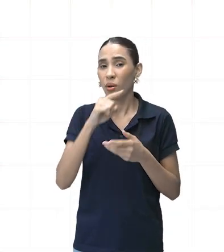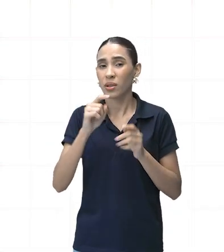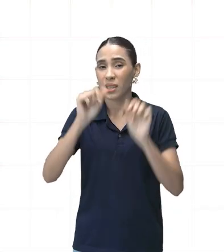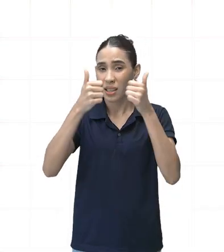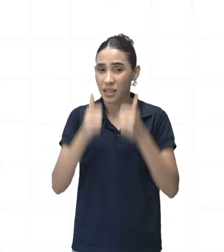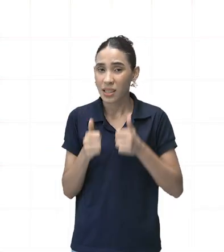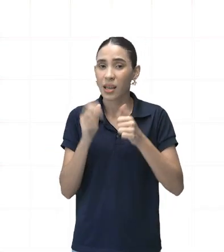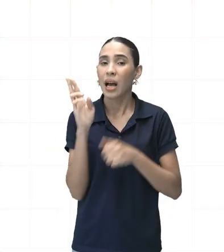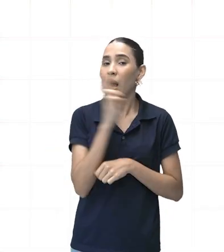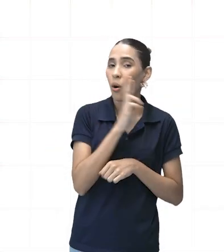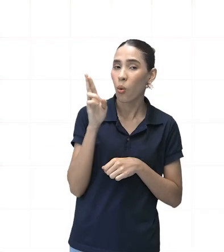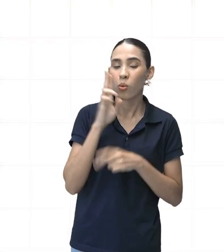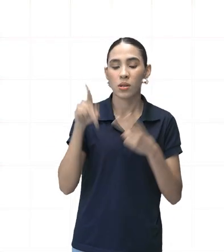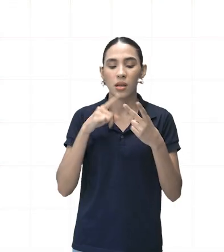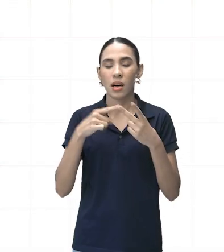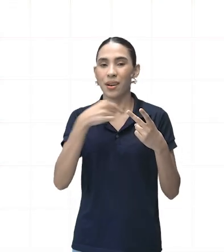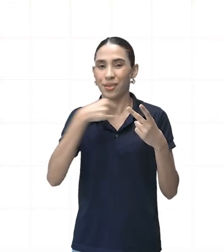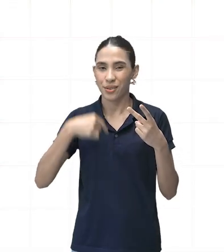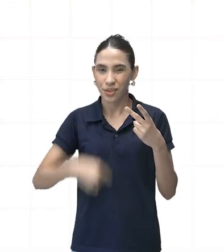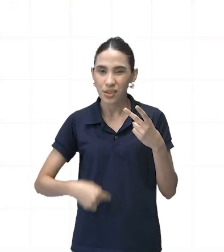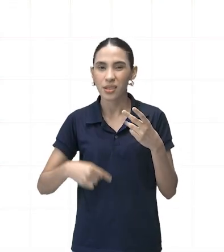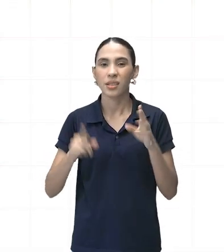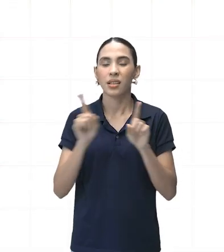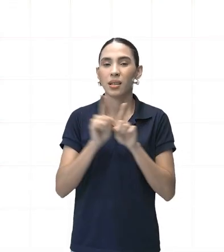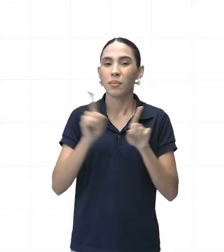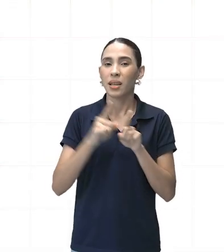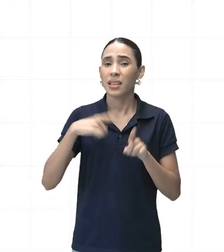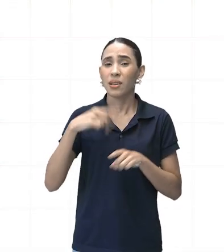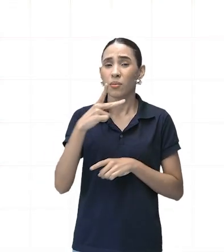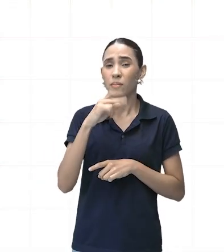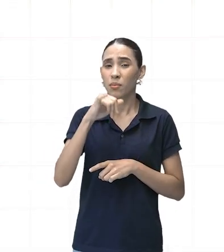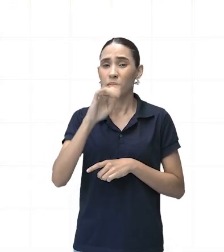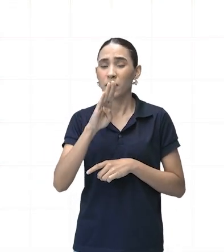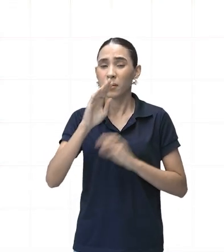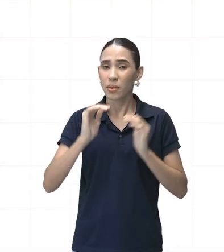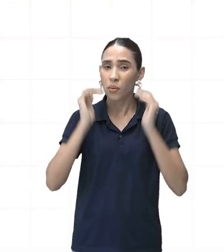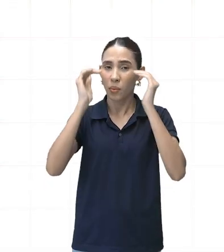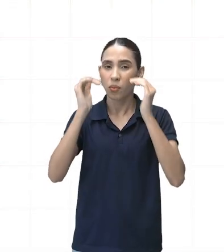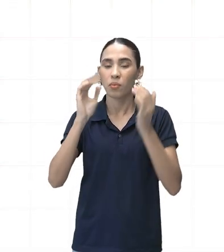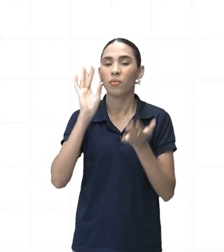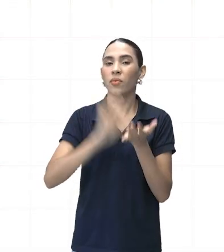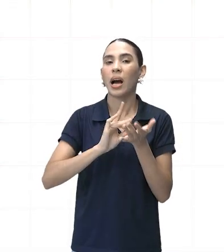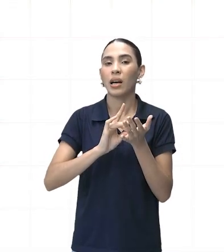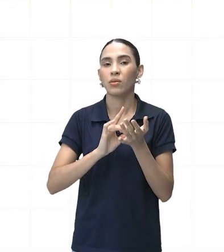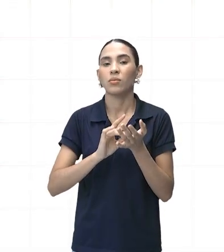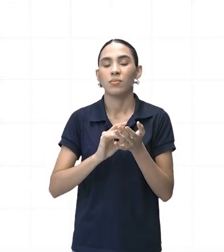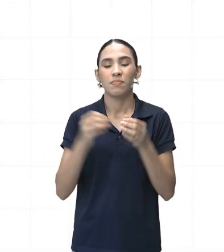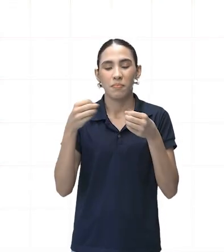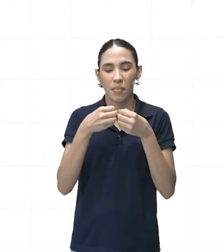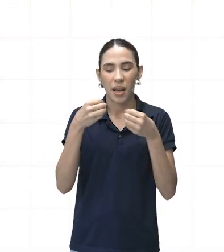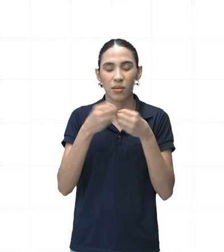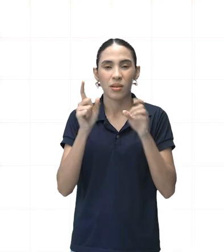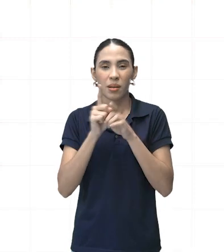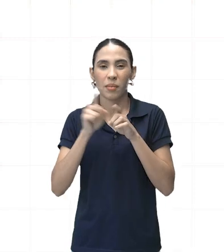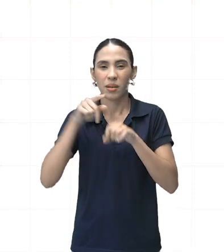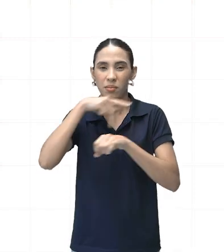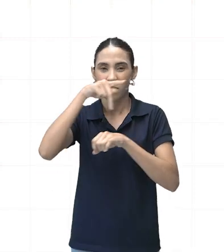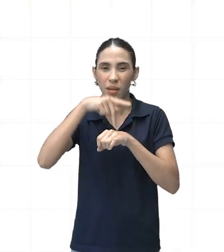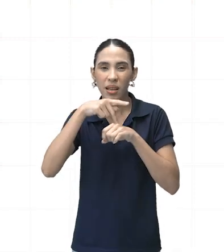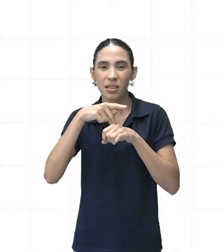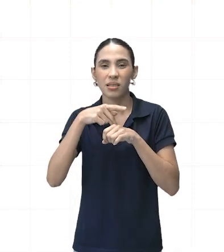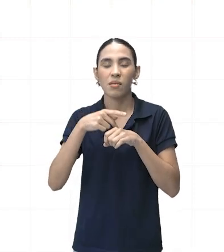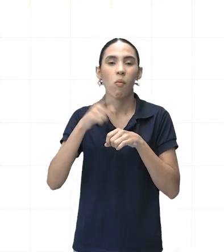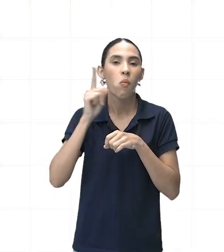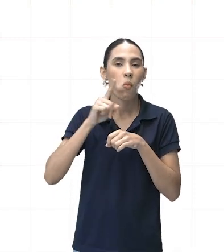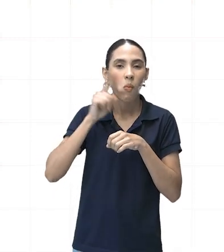a China, que acaba tendo grande PIB, Produto Interno Bruto, que realmente acaba estando bem perto das potências mundiais, como